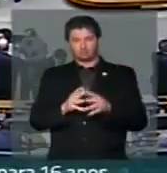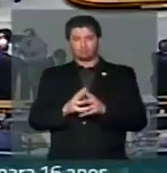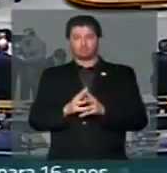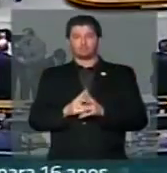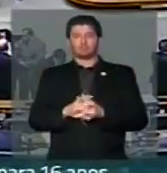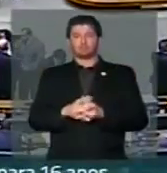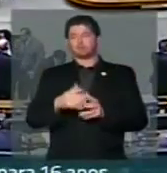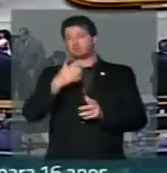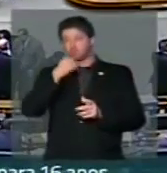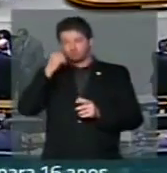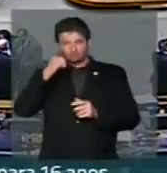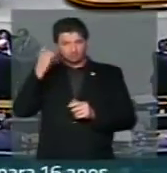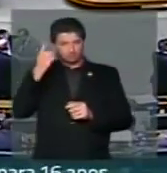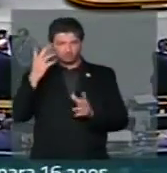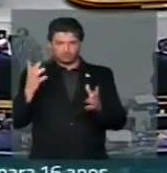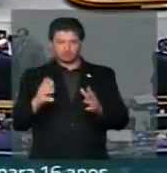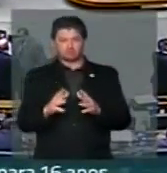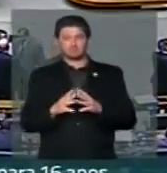Senhoras e senhores,